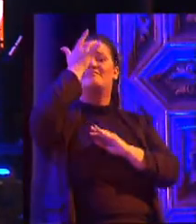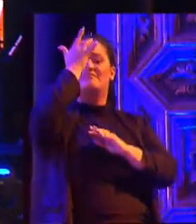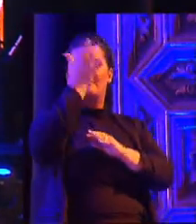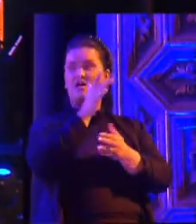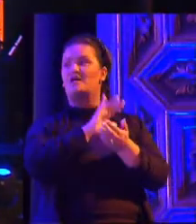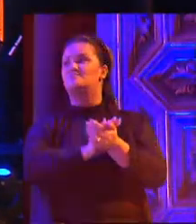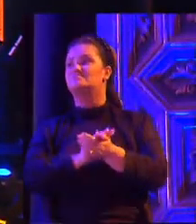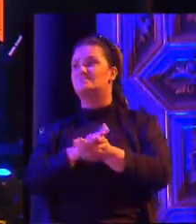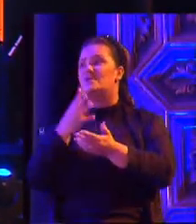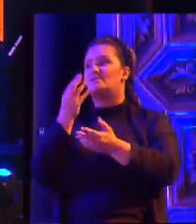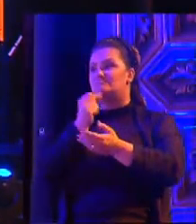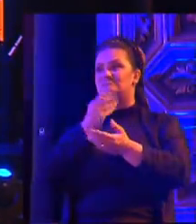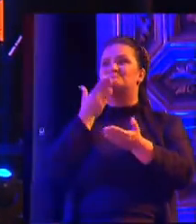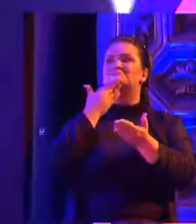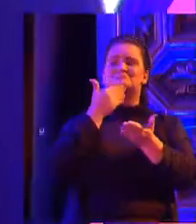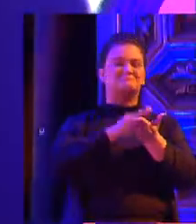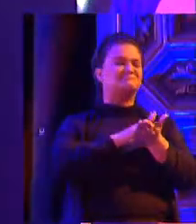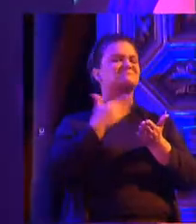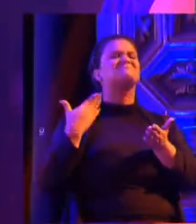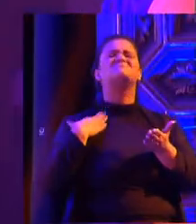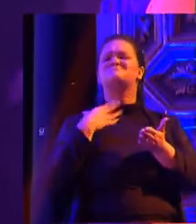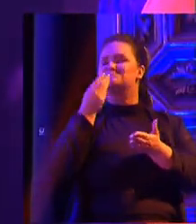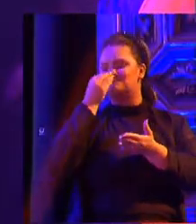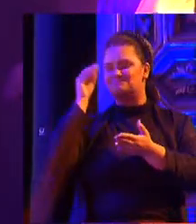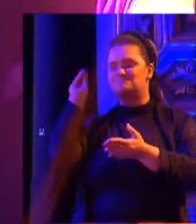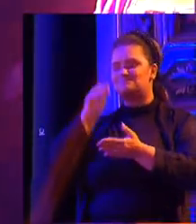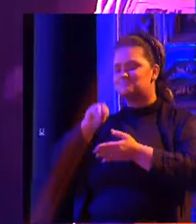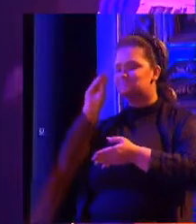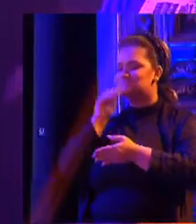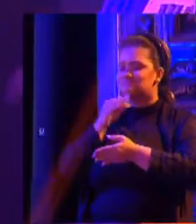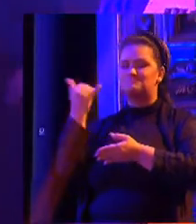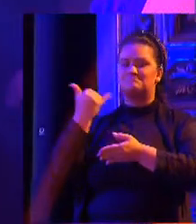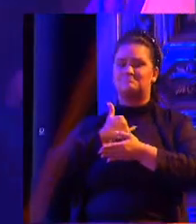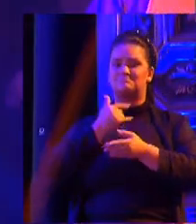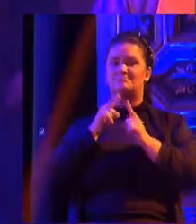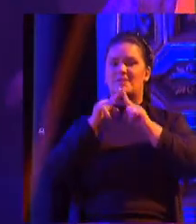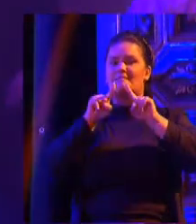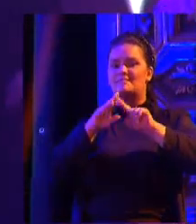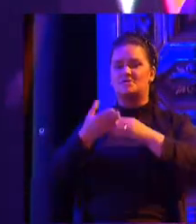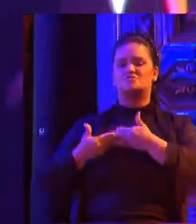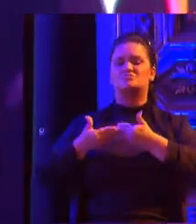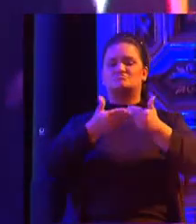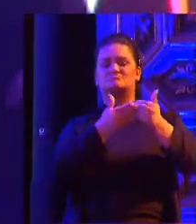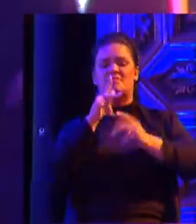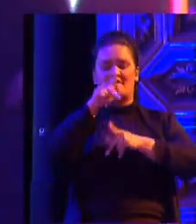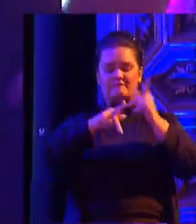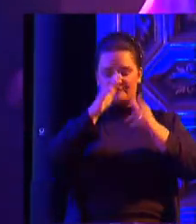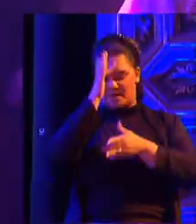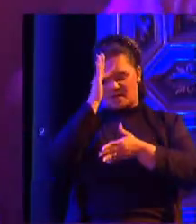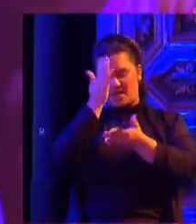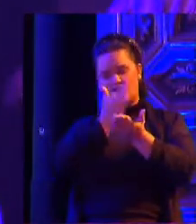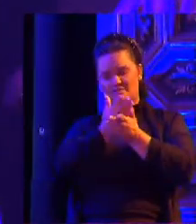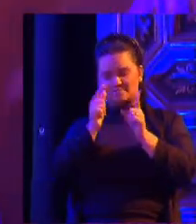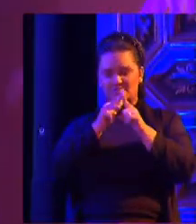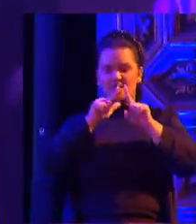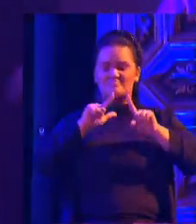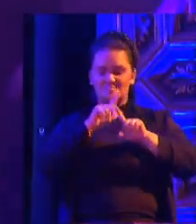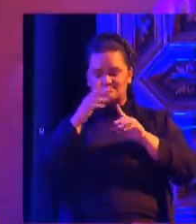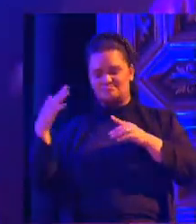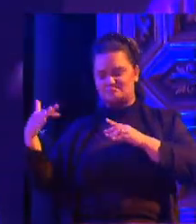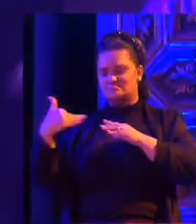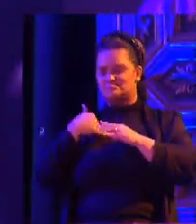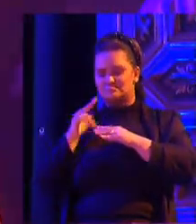Tanta bomba, tanta onda e o fracasso diz pra desistir. Mas carrego a fé de um povo e mesmo atingido